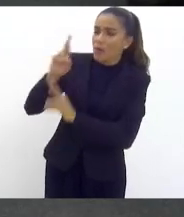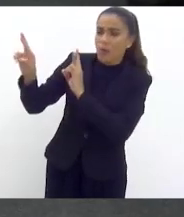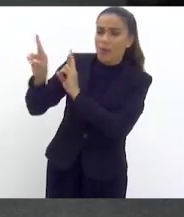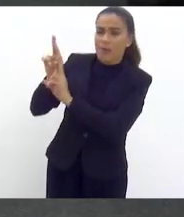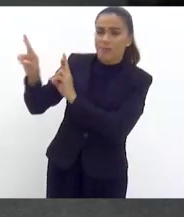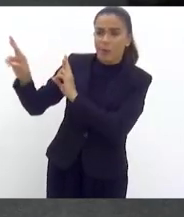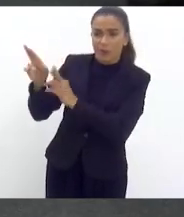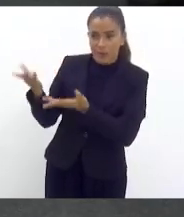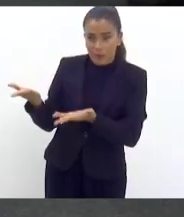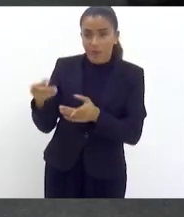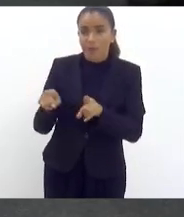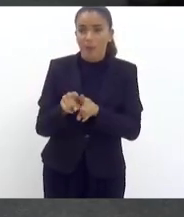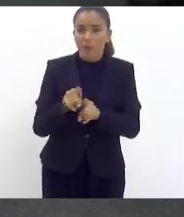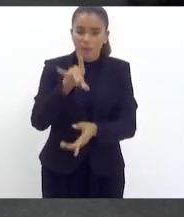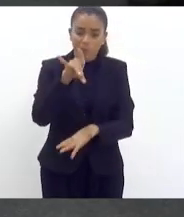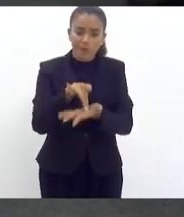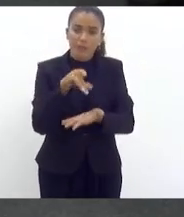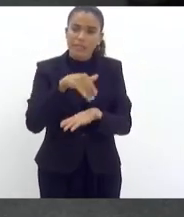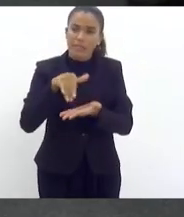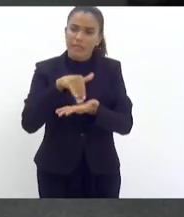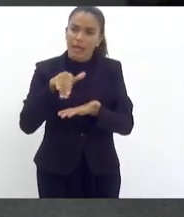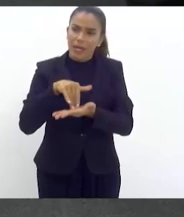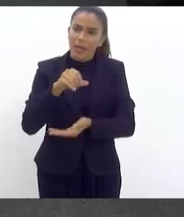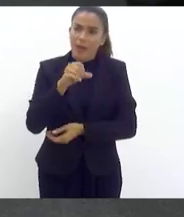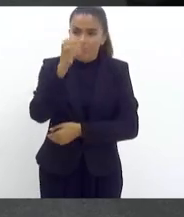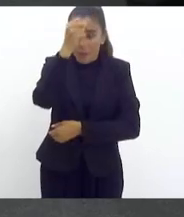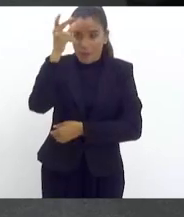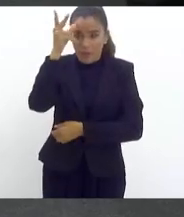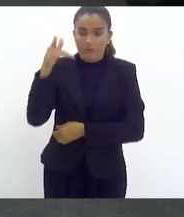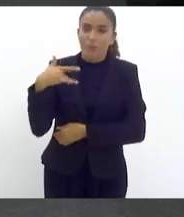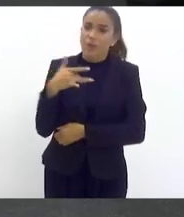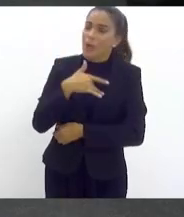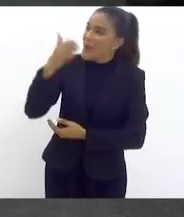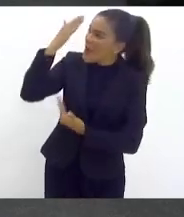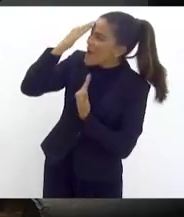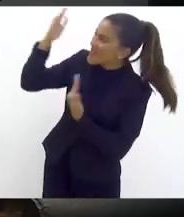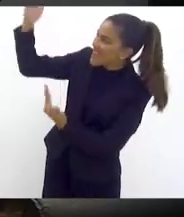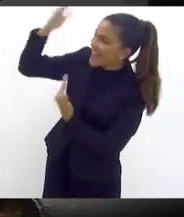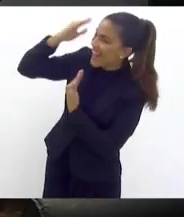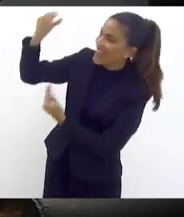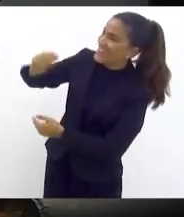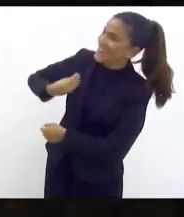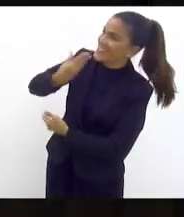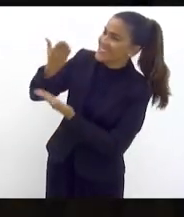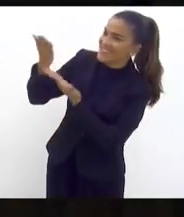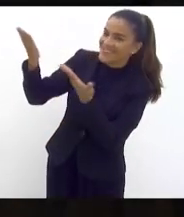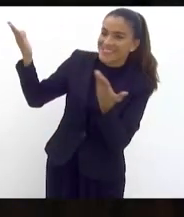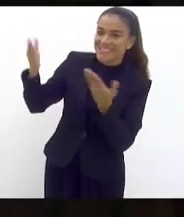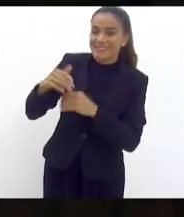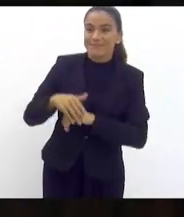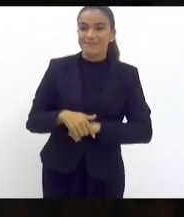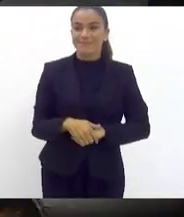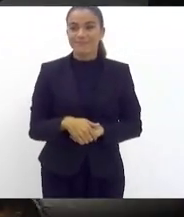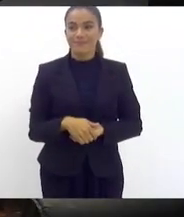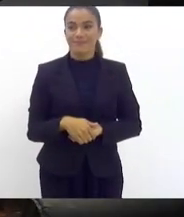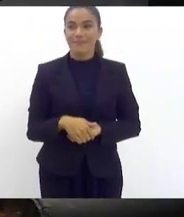mais concreta da Secretaria Municipal de Saúde. Obrigada pela presença de vocês. Deputado Anderson